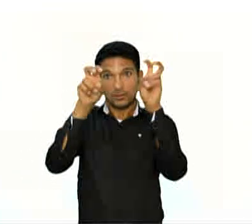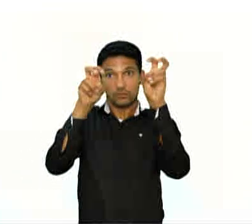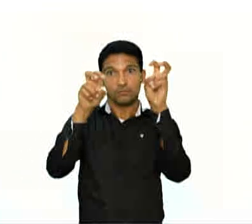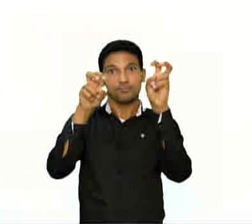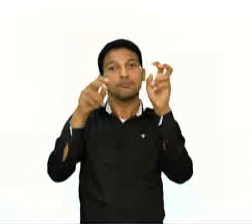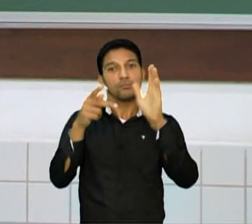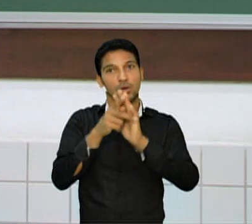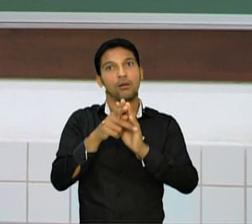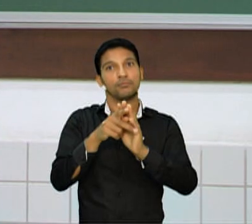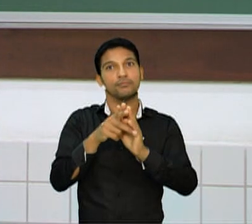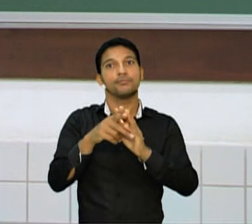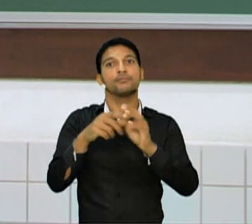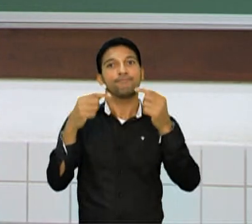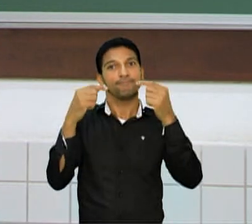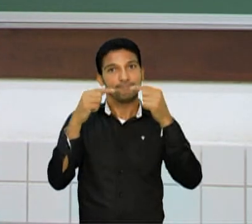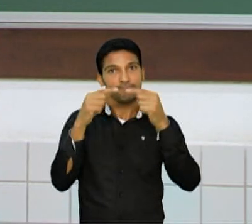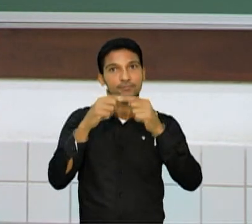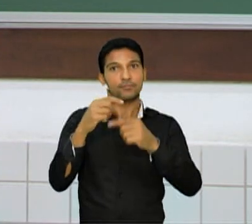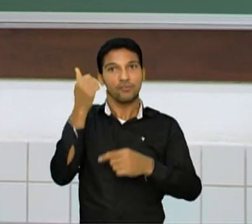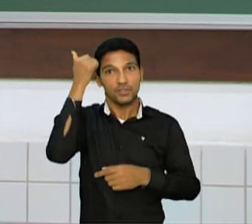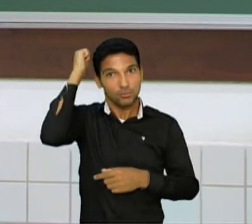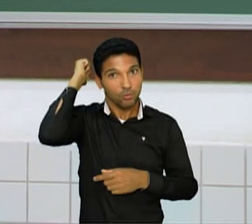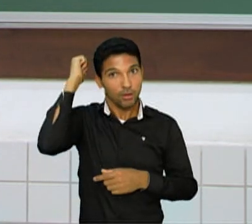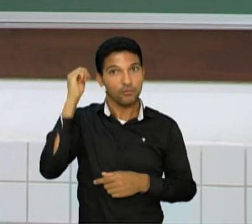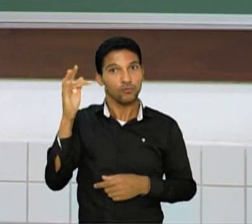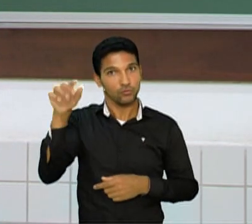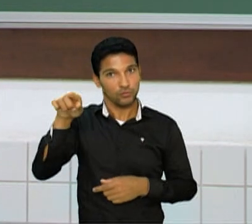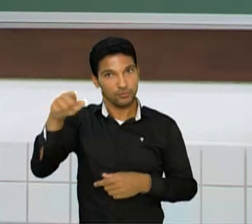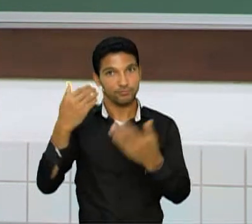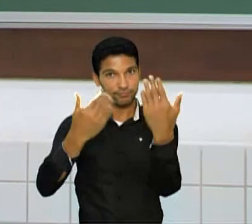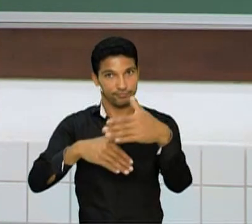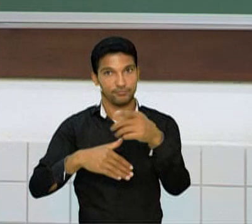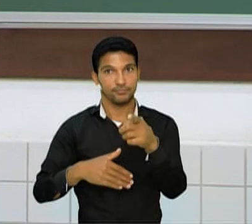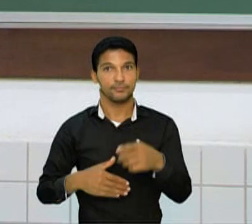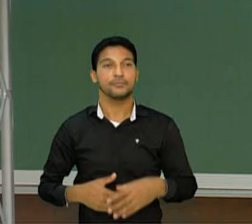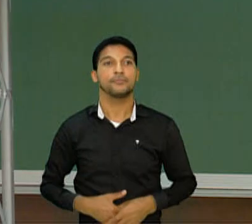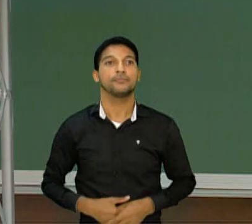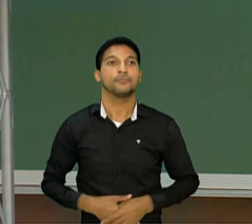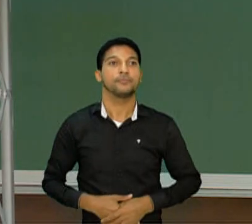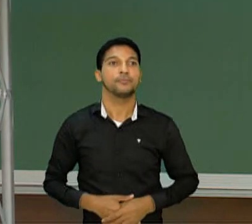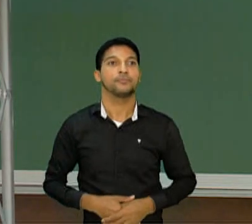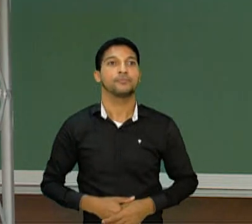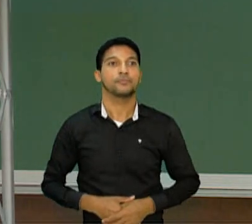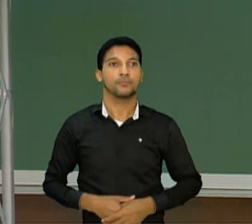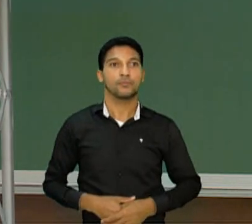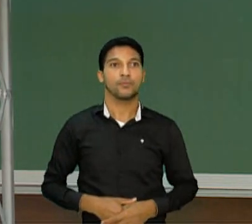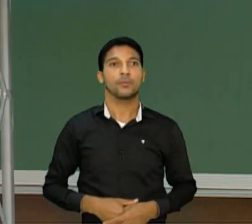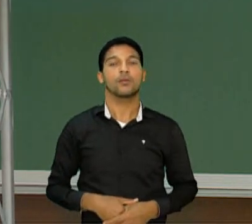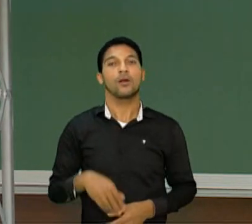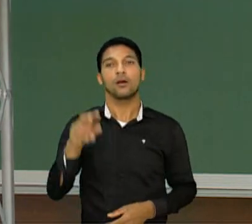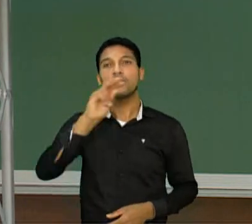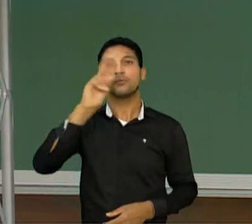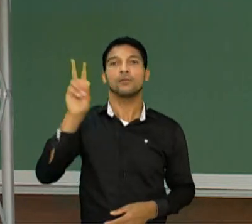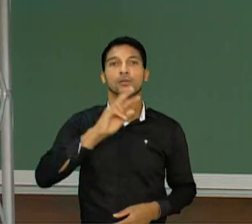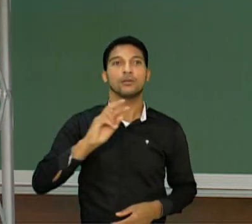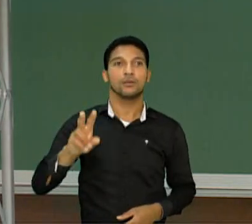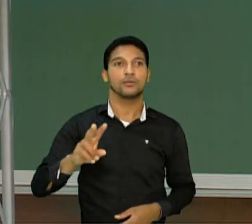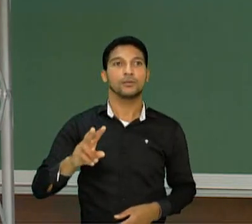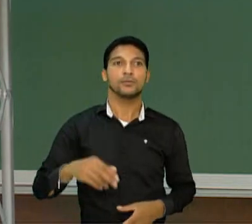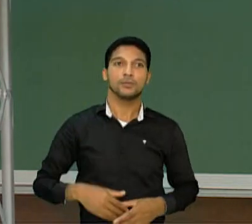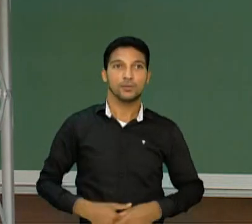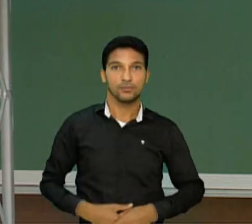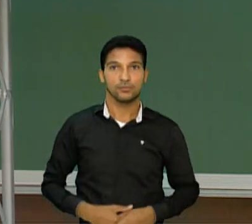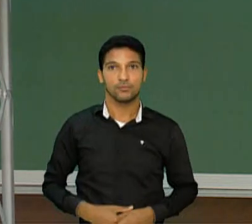que vocês vão realizar. Então vamos lá. A definição de desenvolvimento sustentável, mais usualmente utilizada, é a que